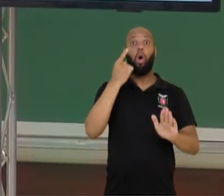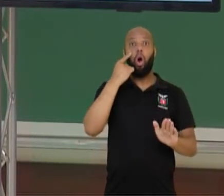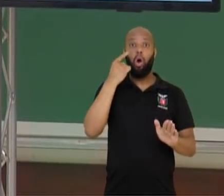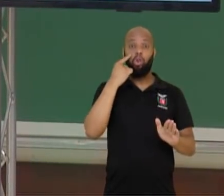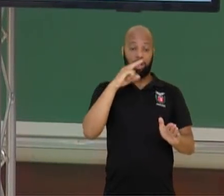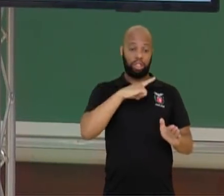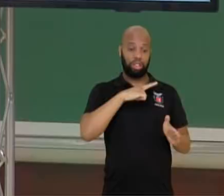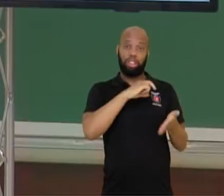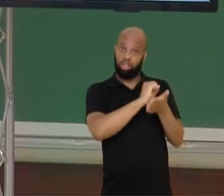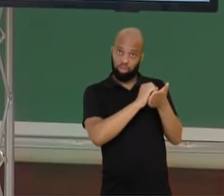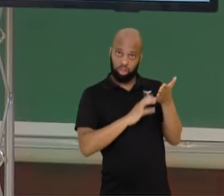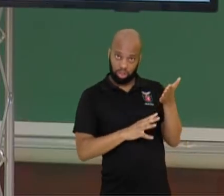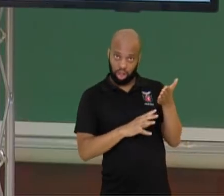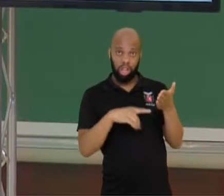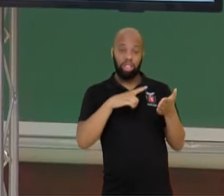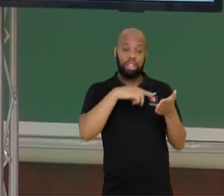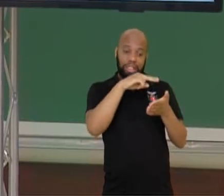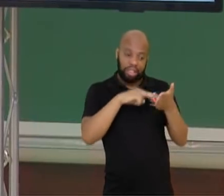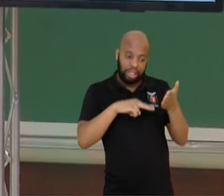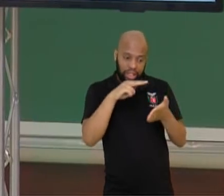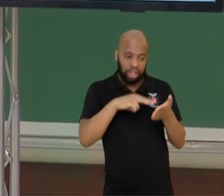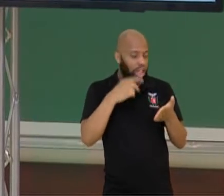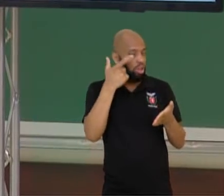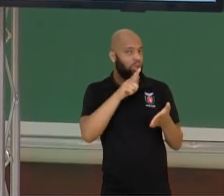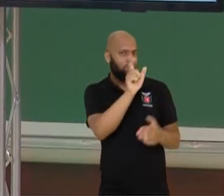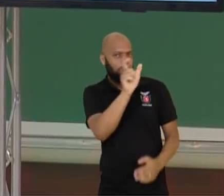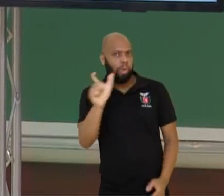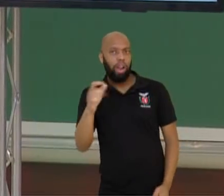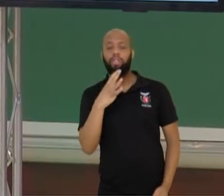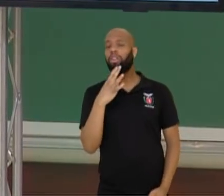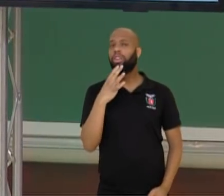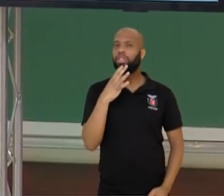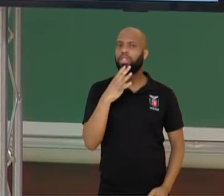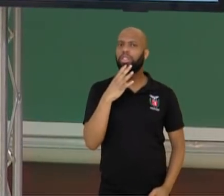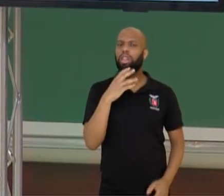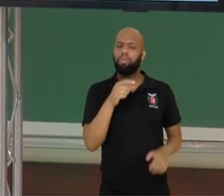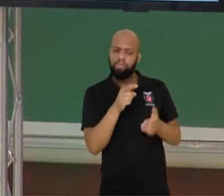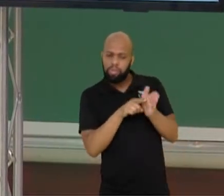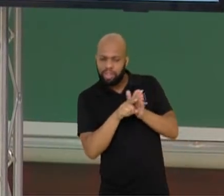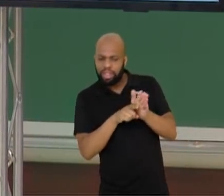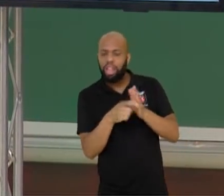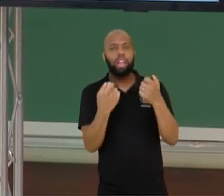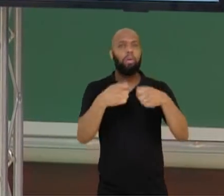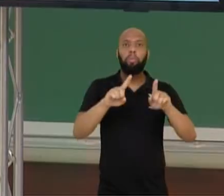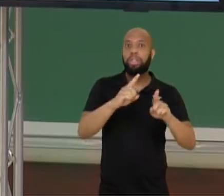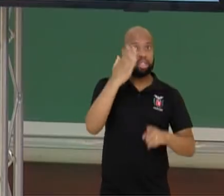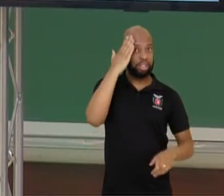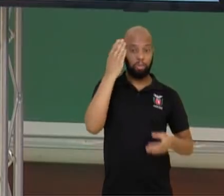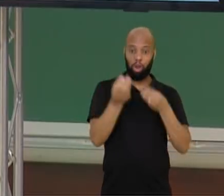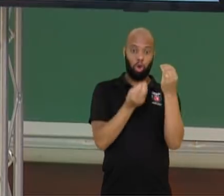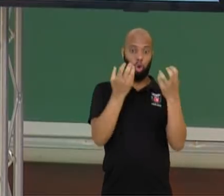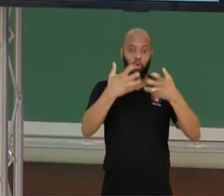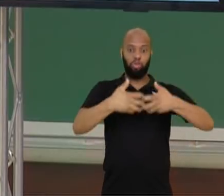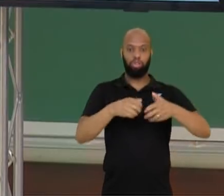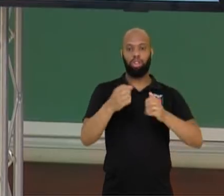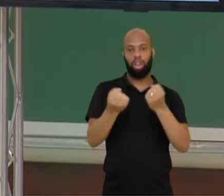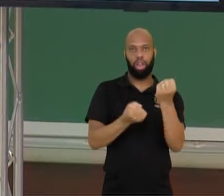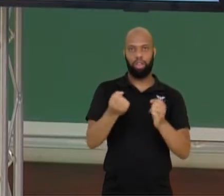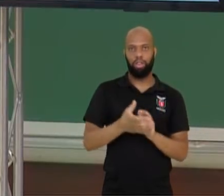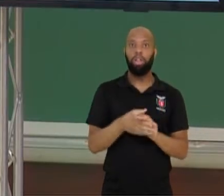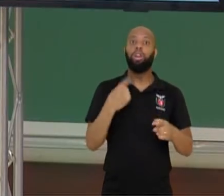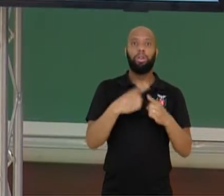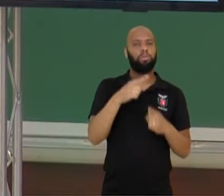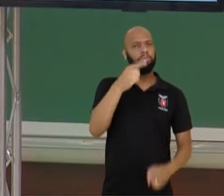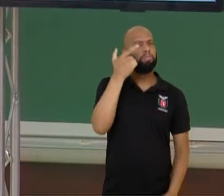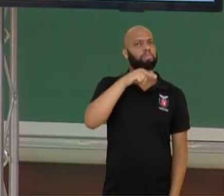exercício assim, vocês têm que ler e interpretar, tá? Não precisa você entender o funcionamento do carro. O exercício está aqui justamente porque você